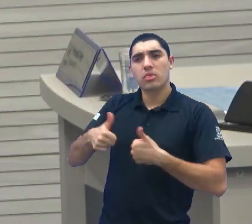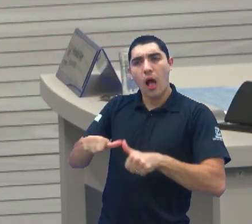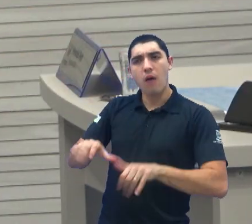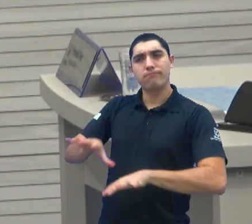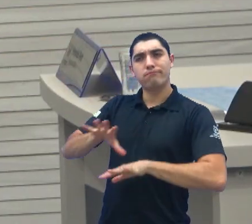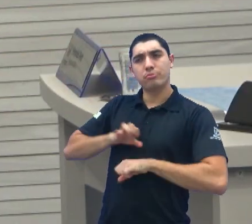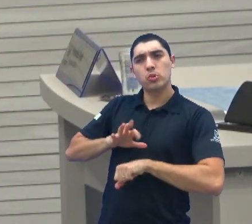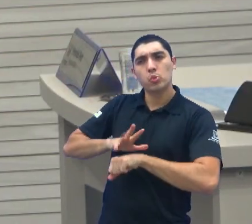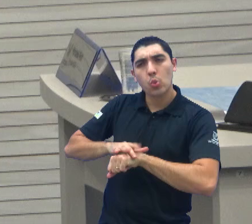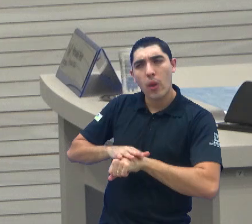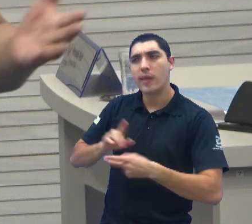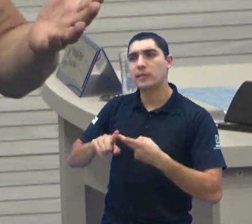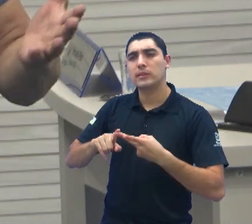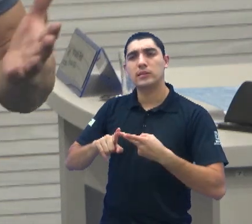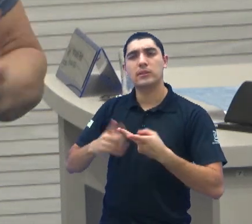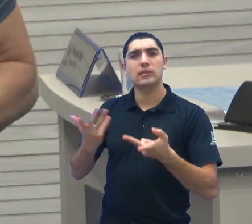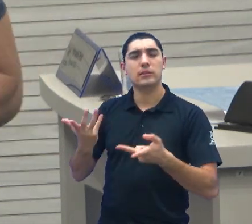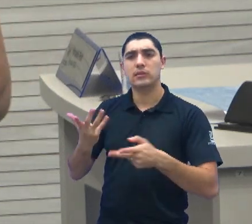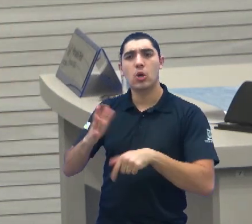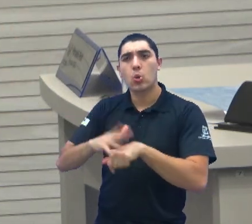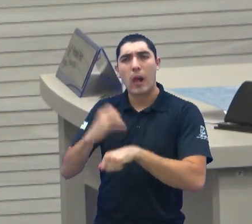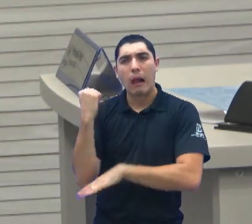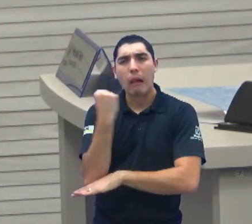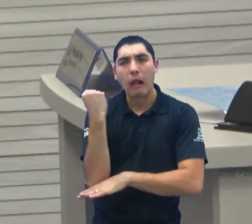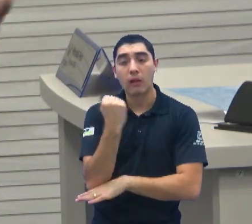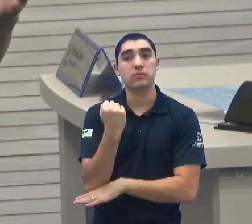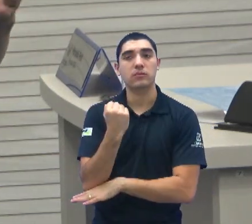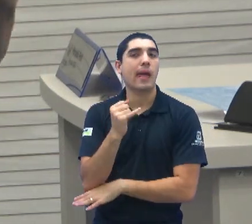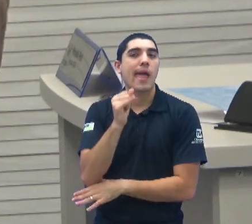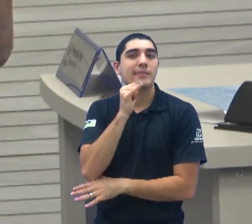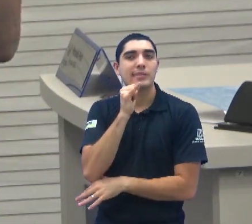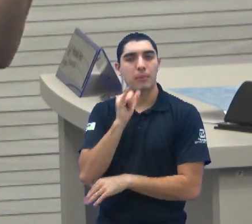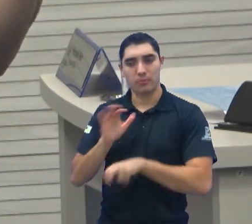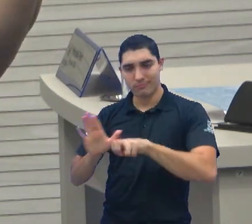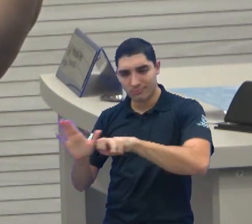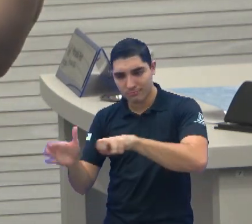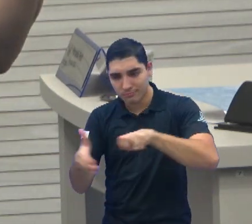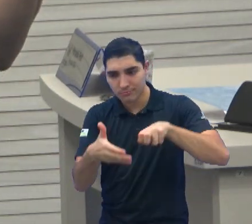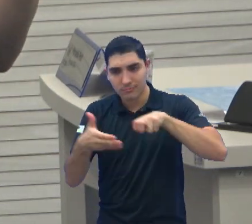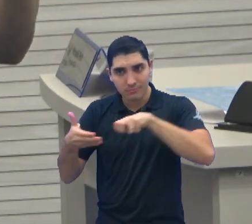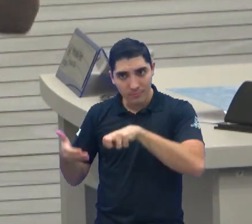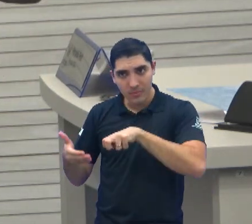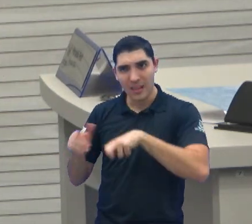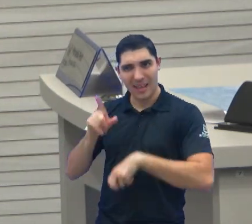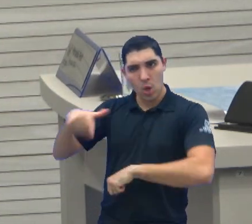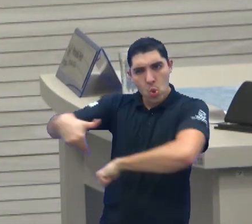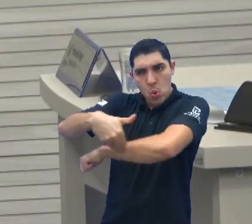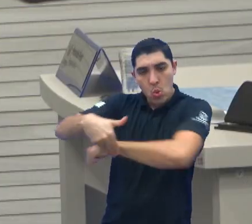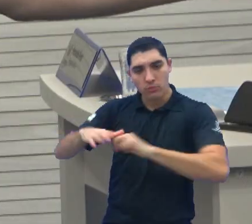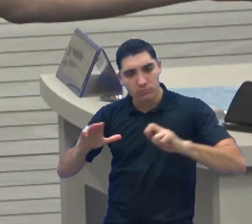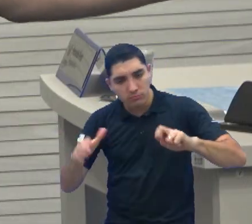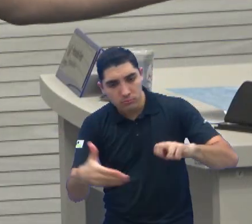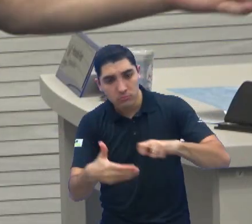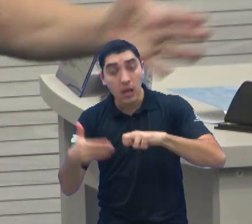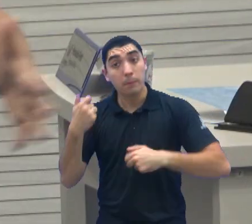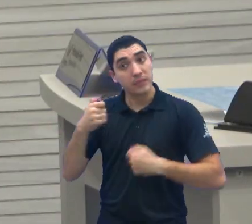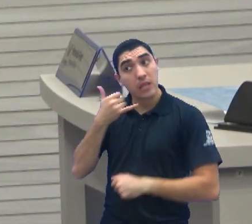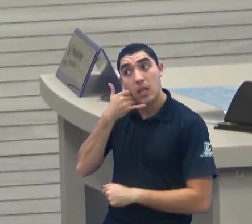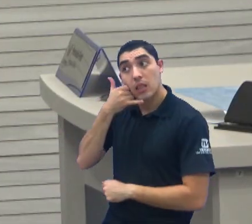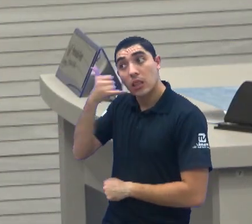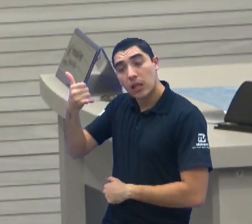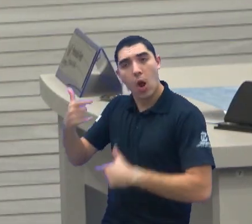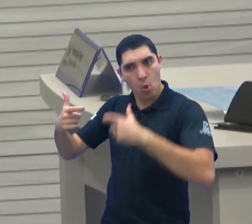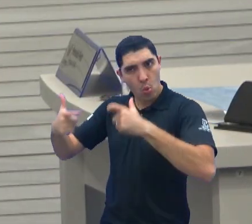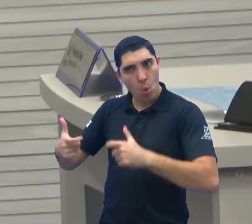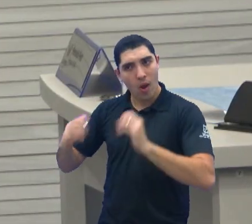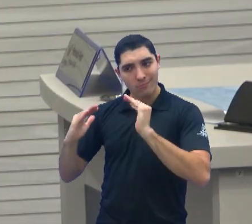abandonado, o primeiro passo, a primeira coisa que a gente faz é ligar para a zoonose, para que ela possa socorrer